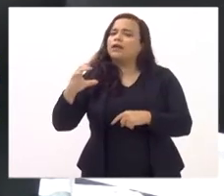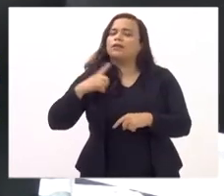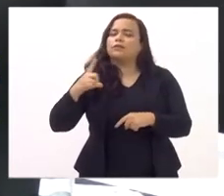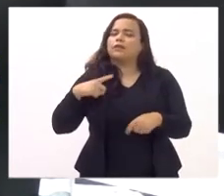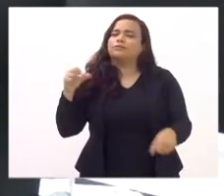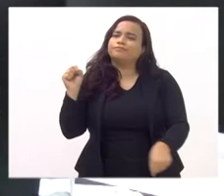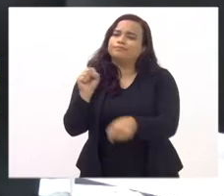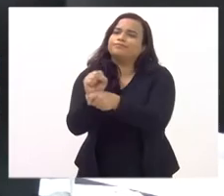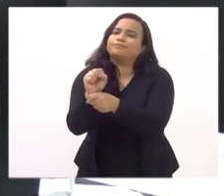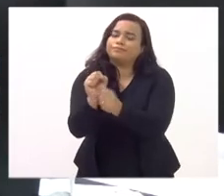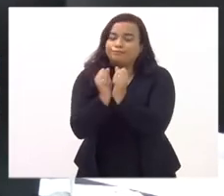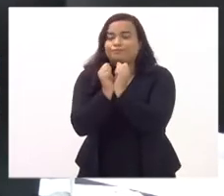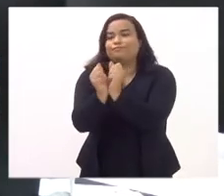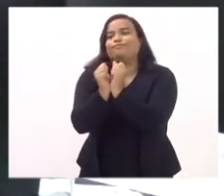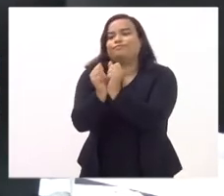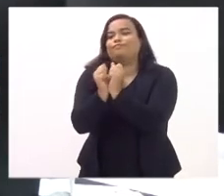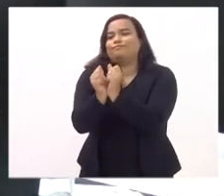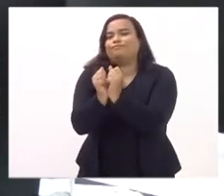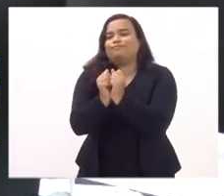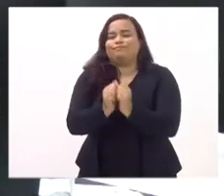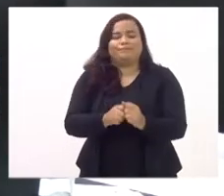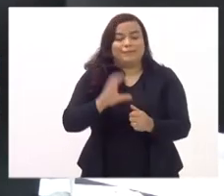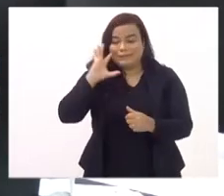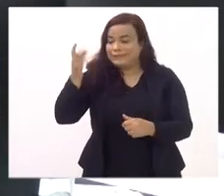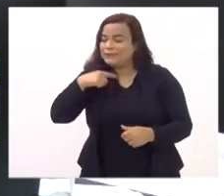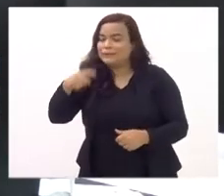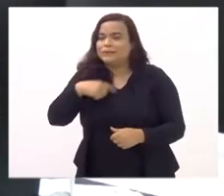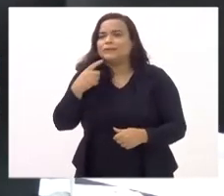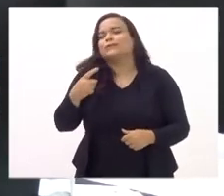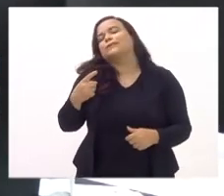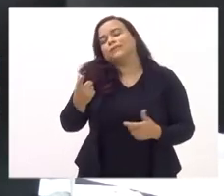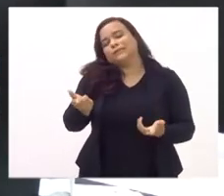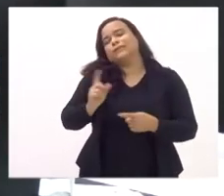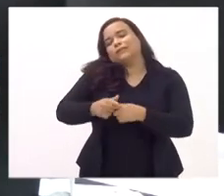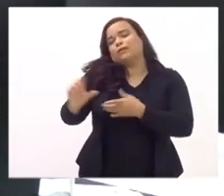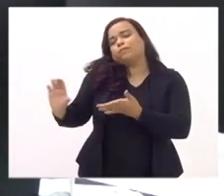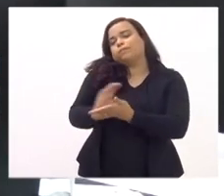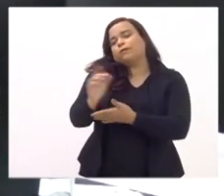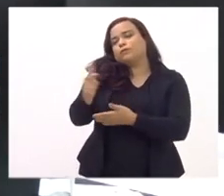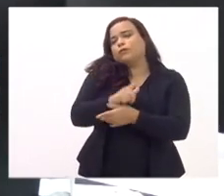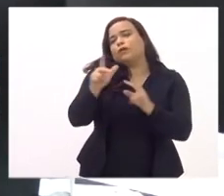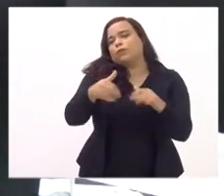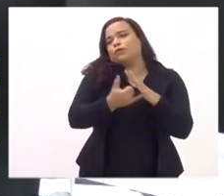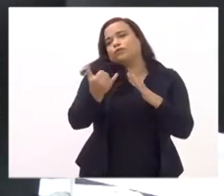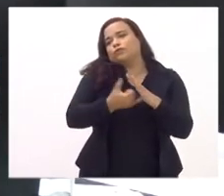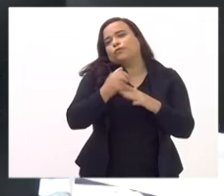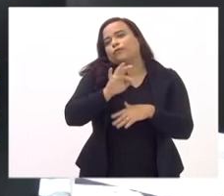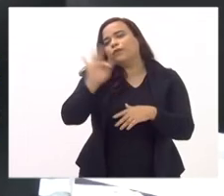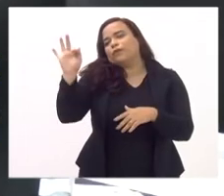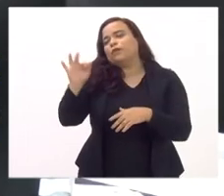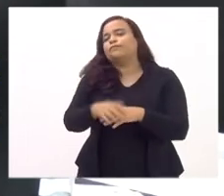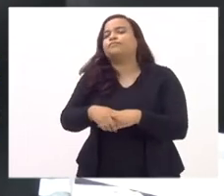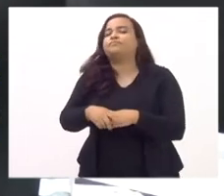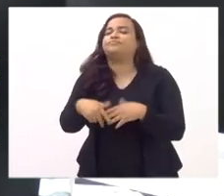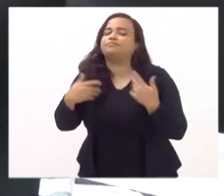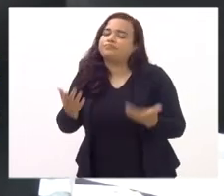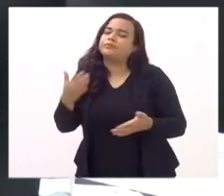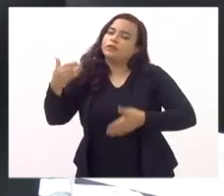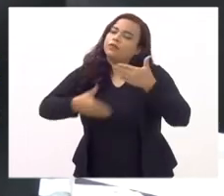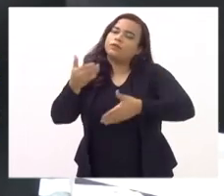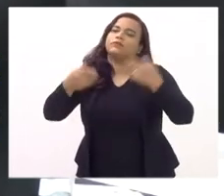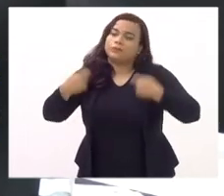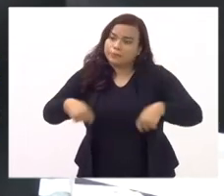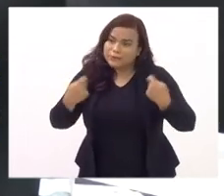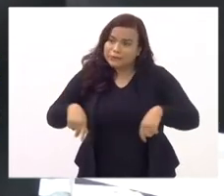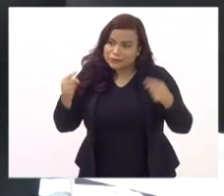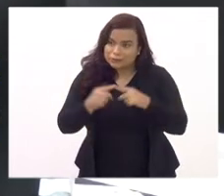atadas, porque não tem essa verba de assistência estudantil disponível como nos institutos federais. Então, a gente tem que avançar. E é